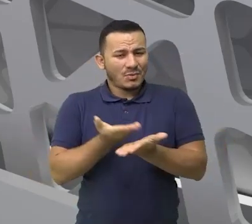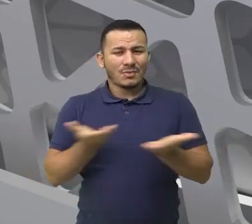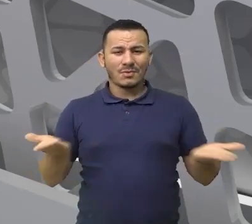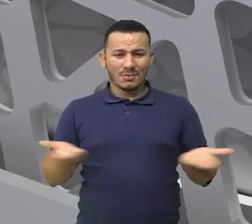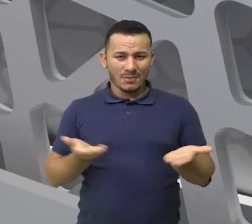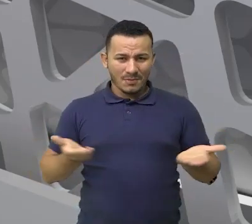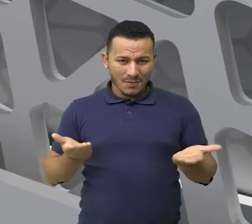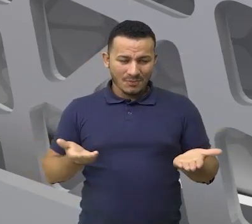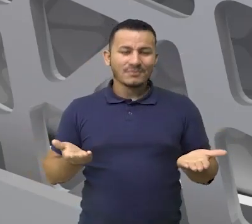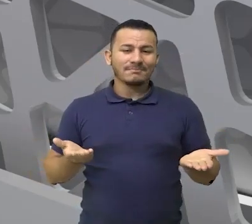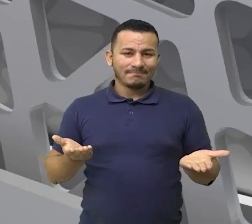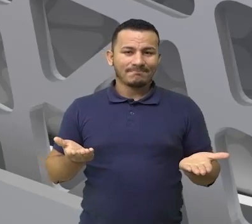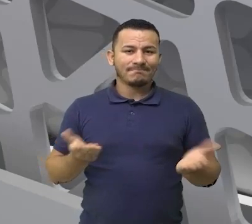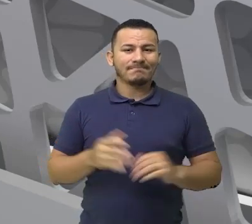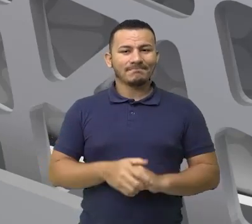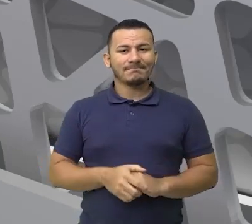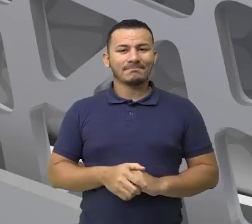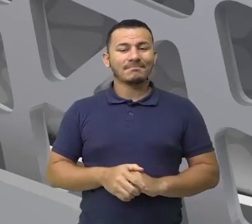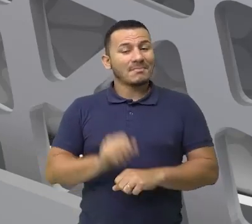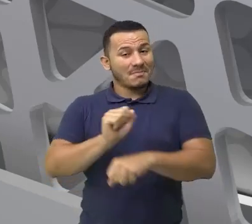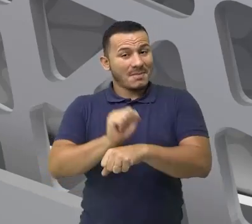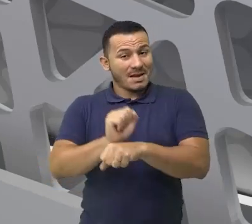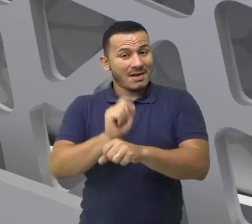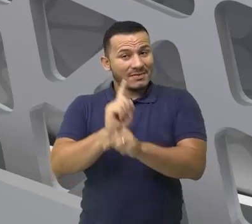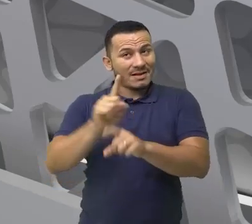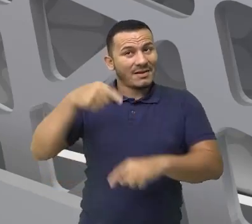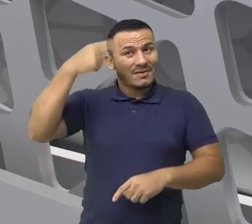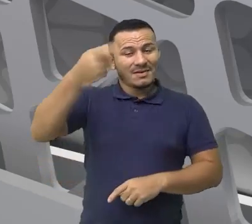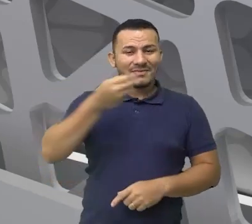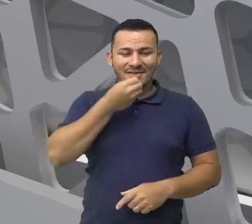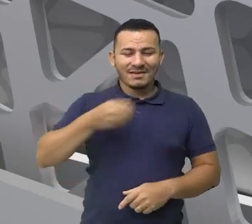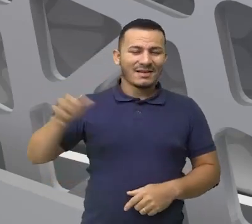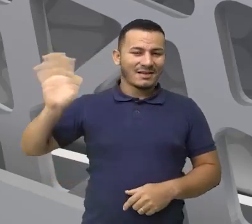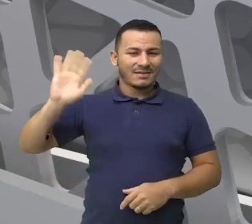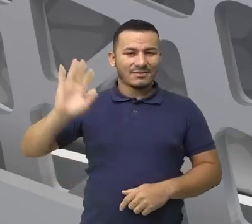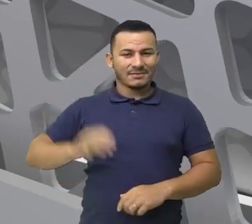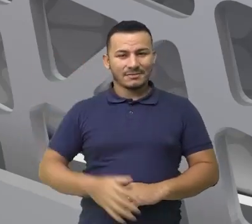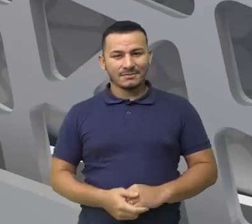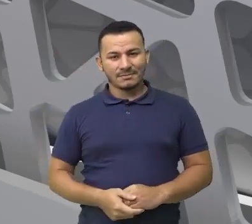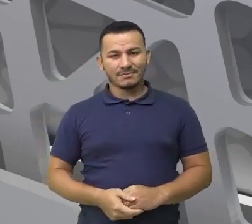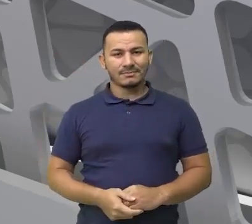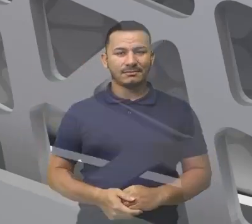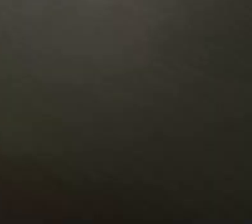nossa aula de hoje e aguardo vocês aí, alunos, na nossa próxima aula.